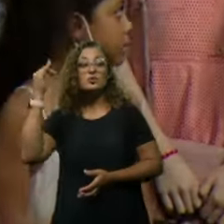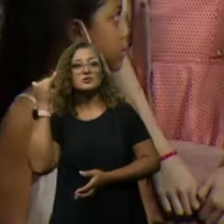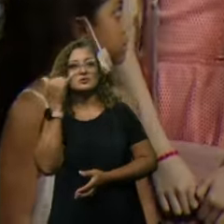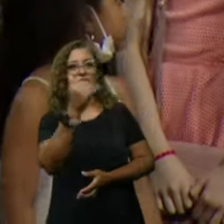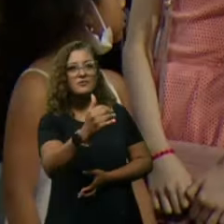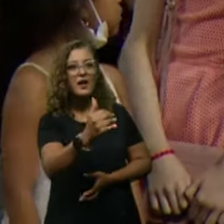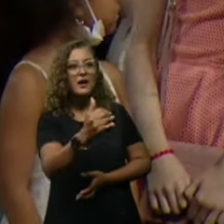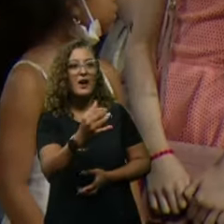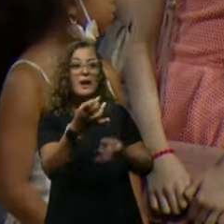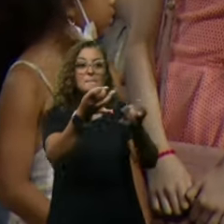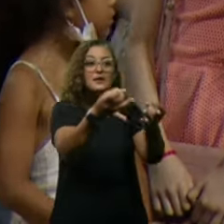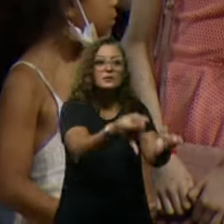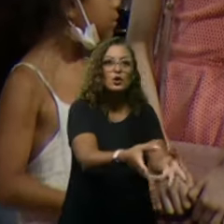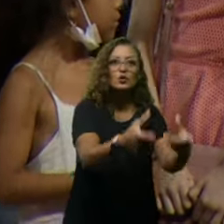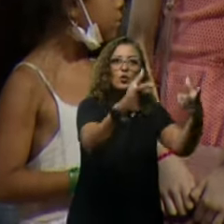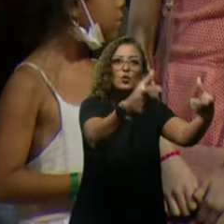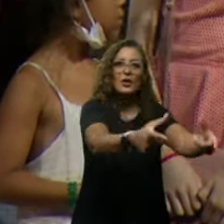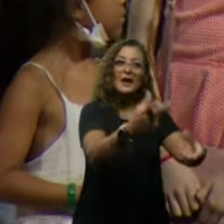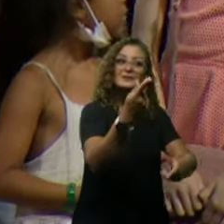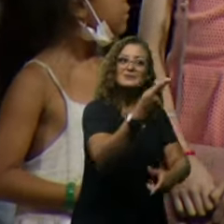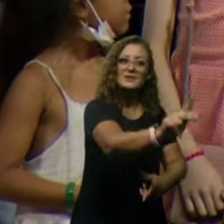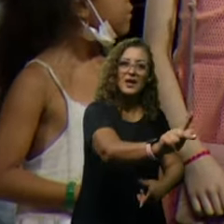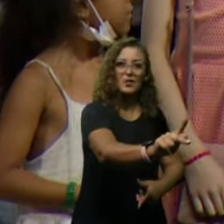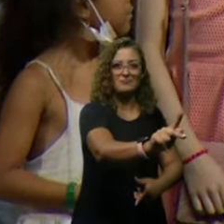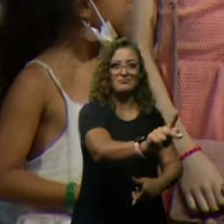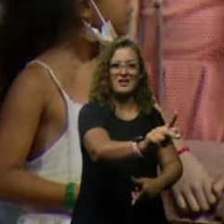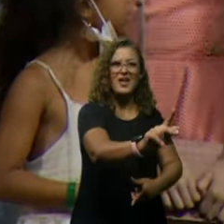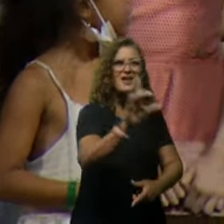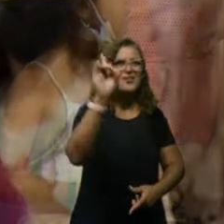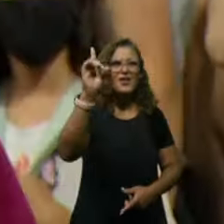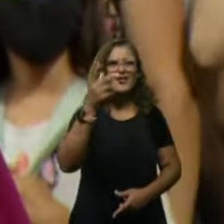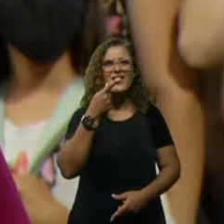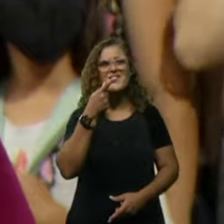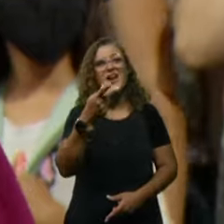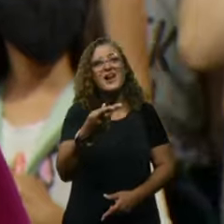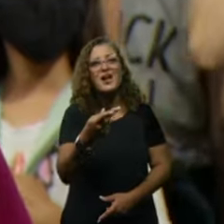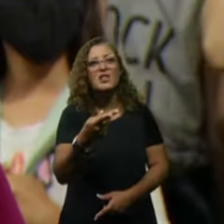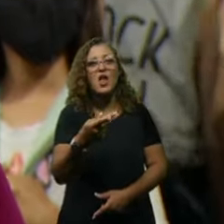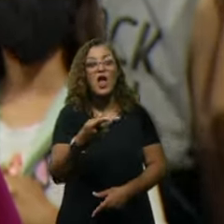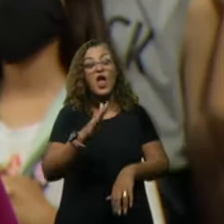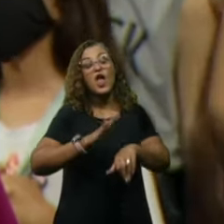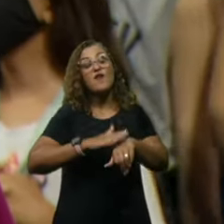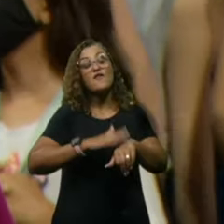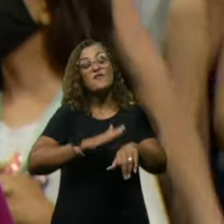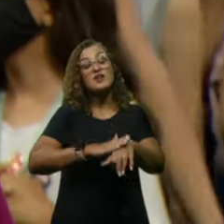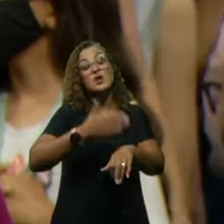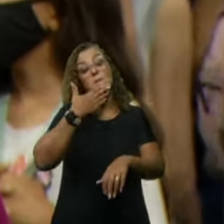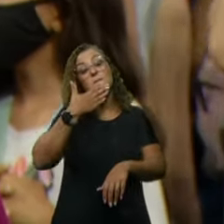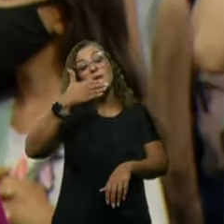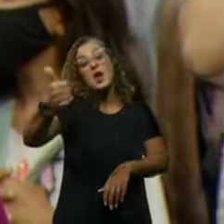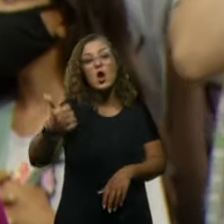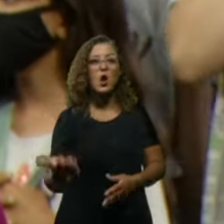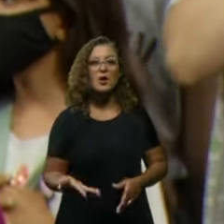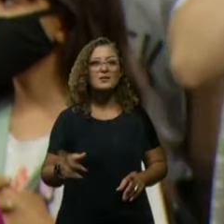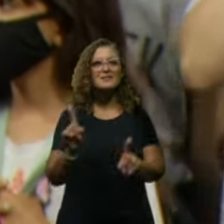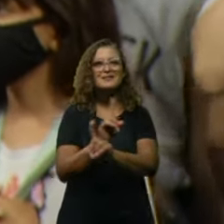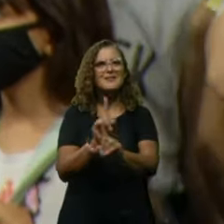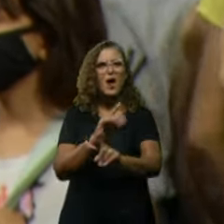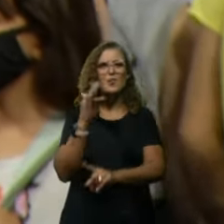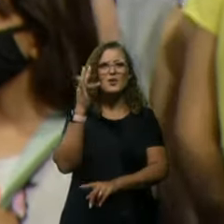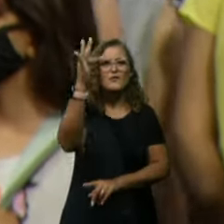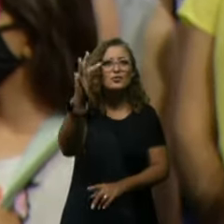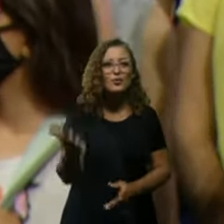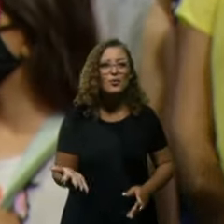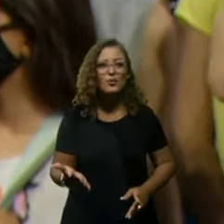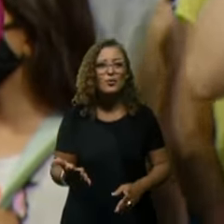que eu vou te mostrar Deus não está dizendo Abraão eu vou fazer o que é melhor não a gente tem que parar com essa mania de achar que só tem que deixar o que tem que deixar porque o que